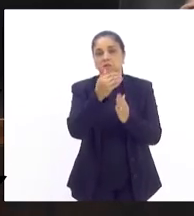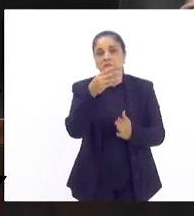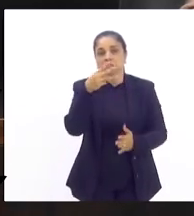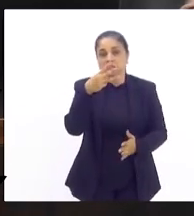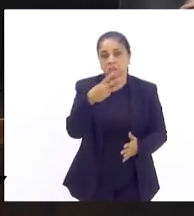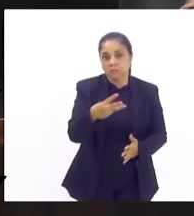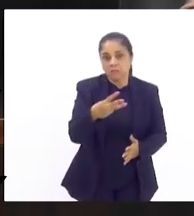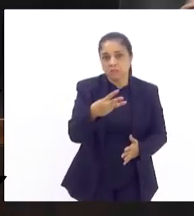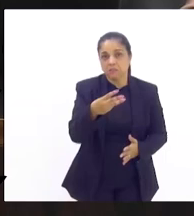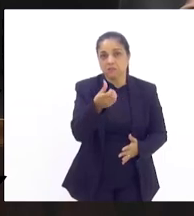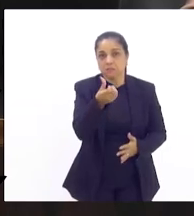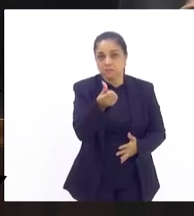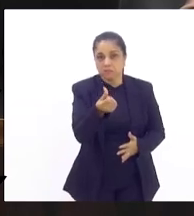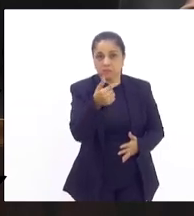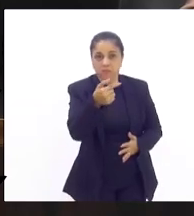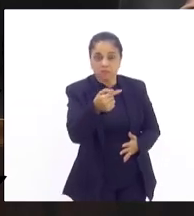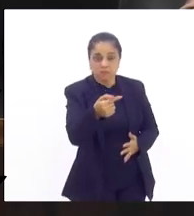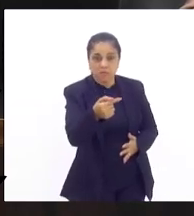de